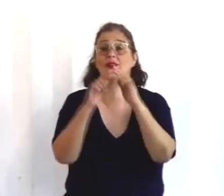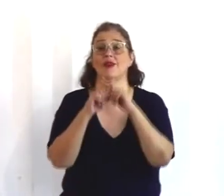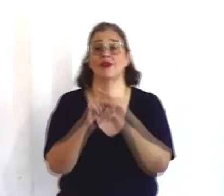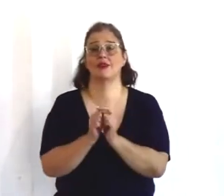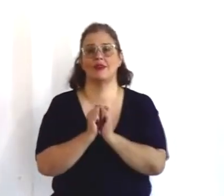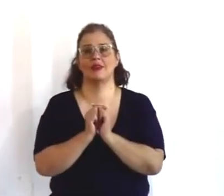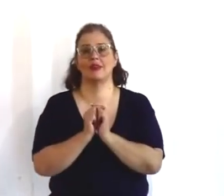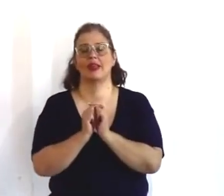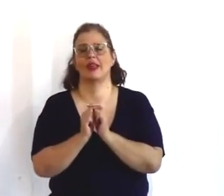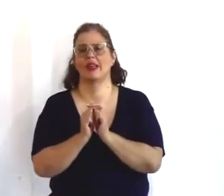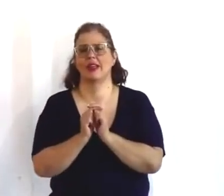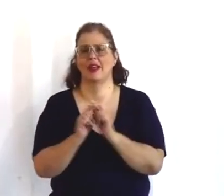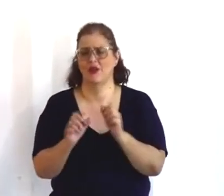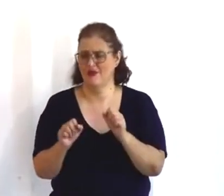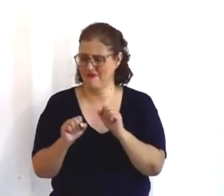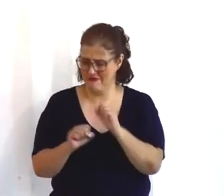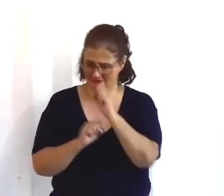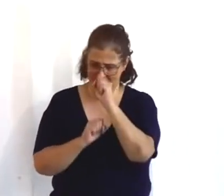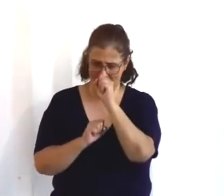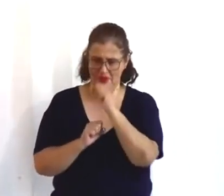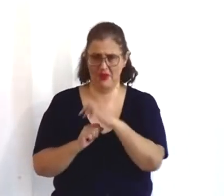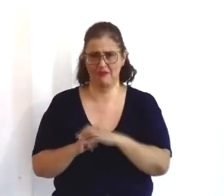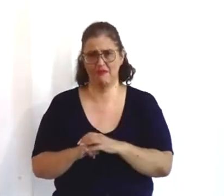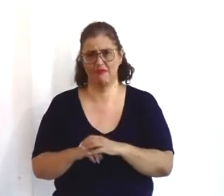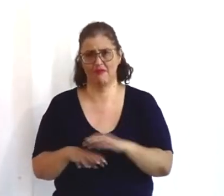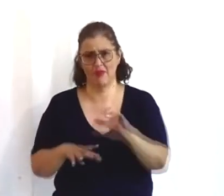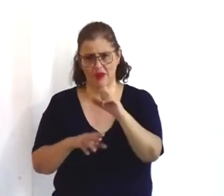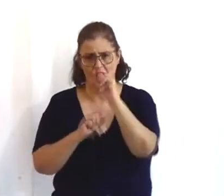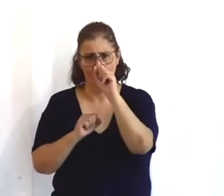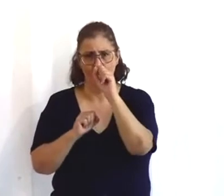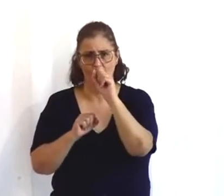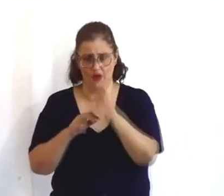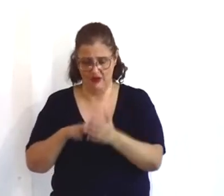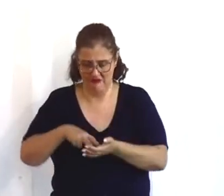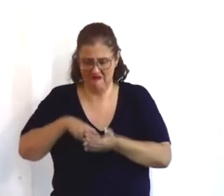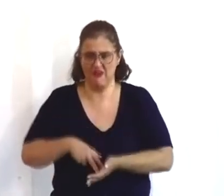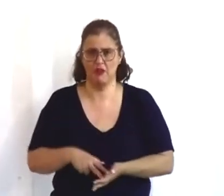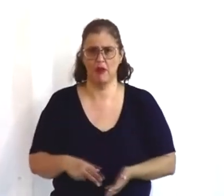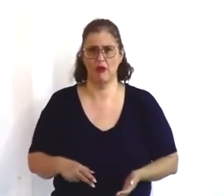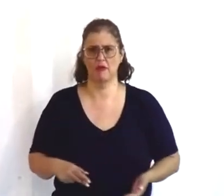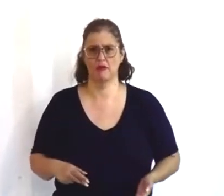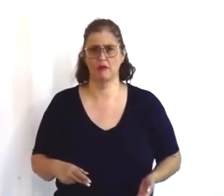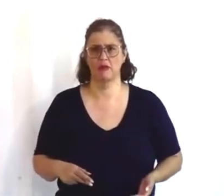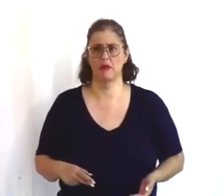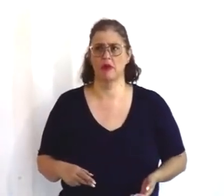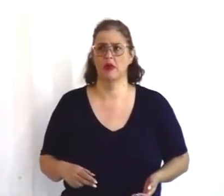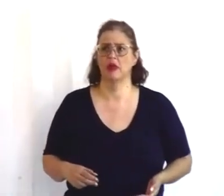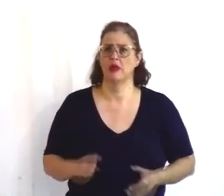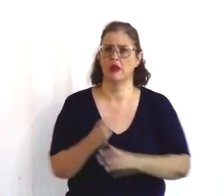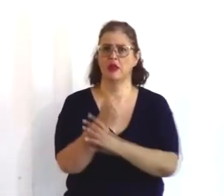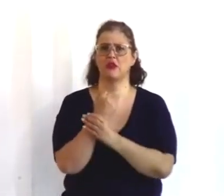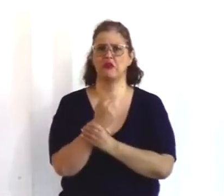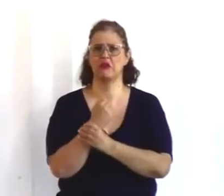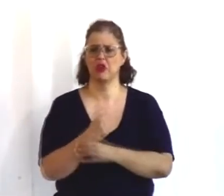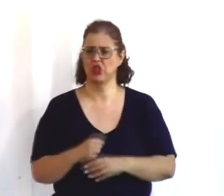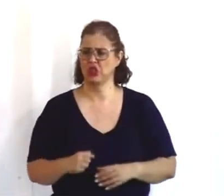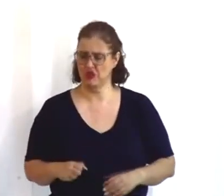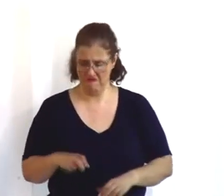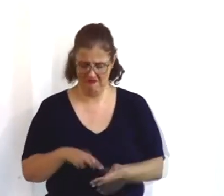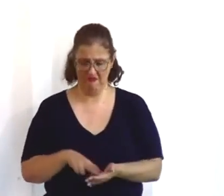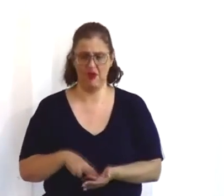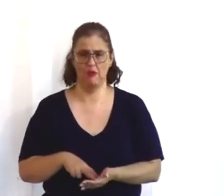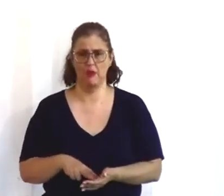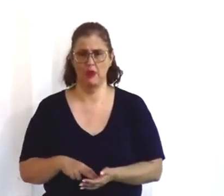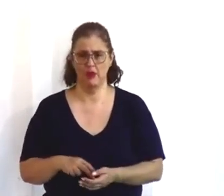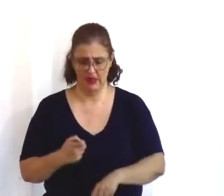de firmeza. É alguém que está firme, é alguém que não oscila, é alguém que está seguro, alguém que está firmado na rocha.